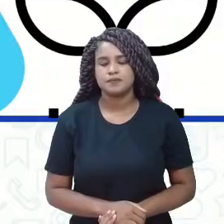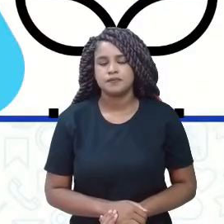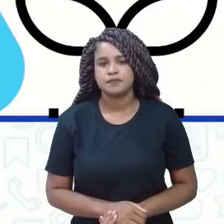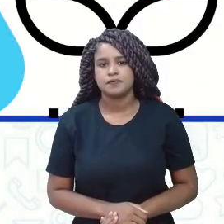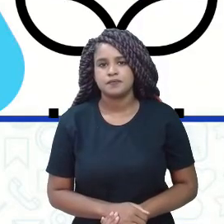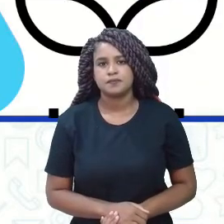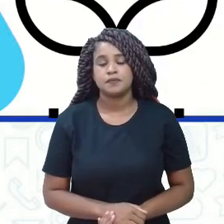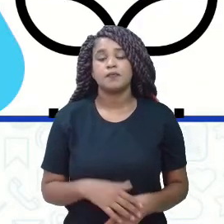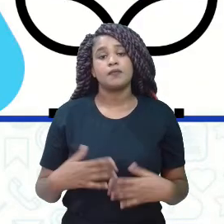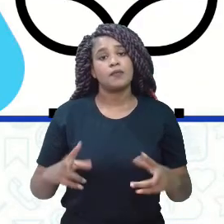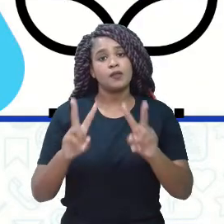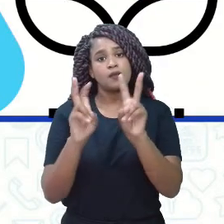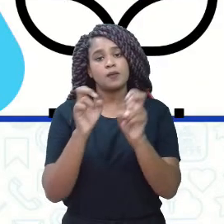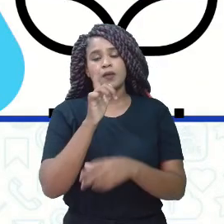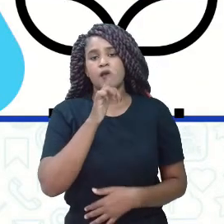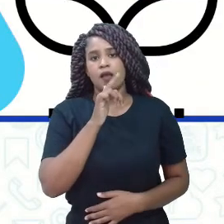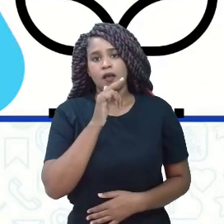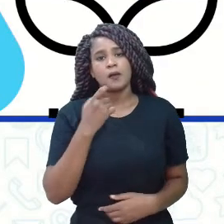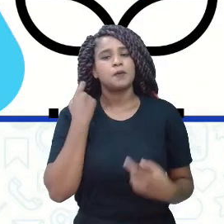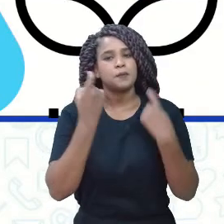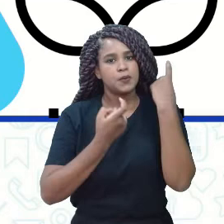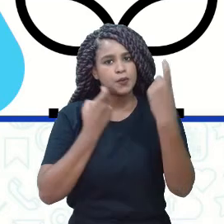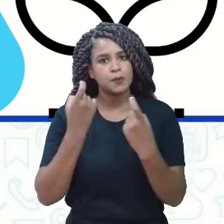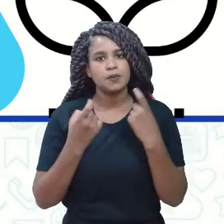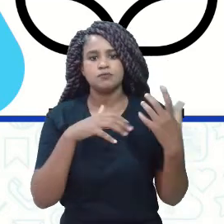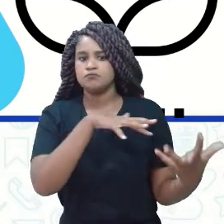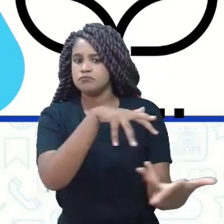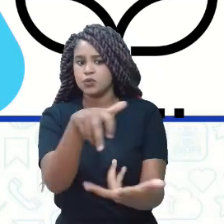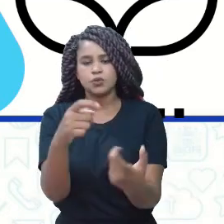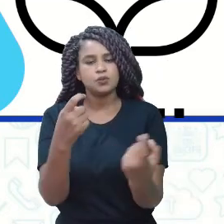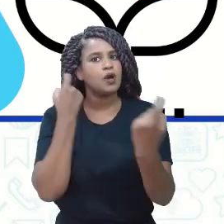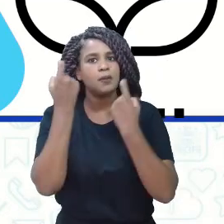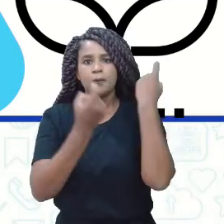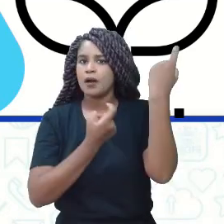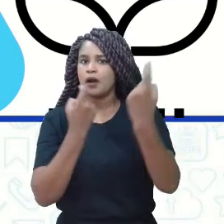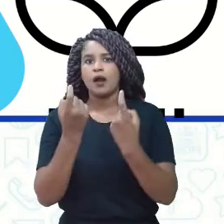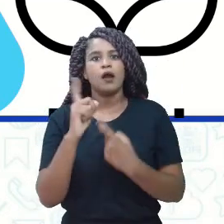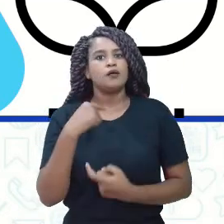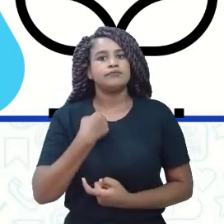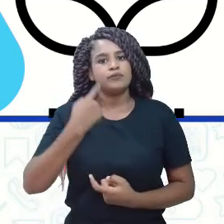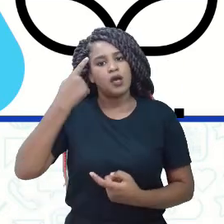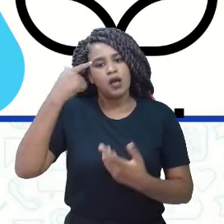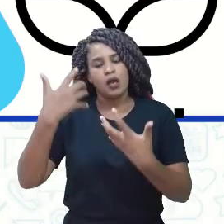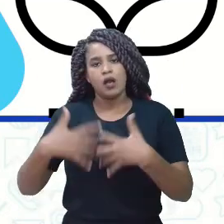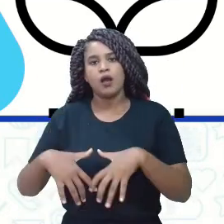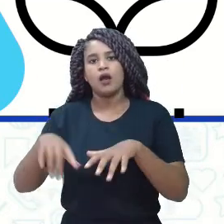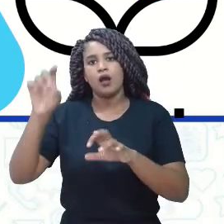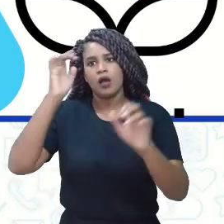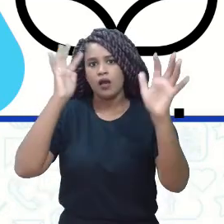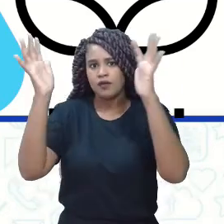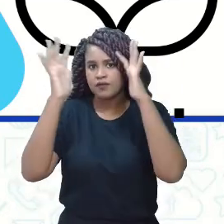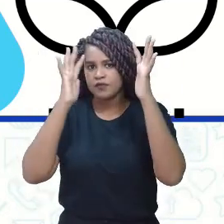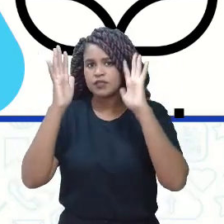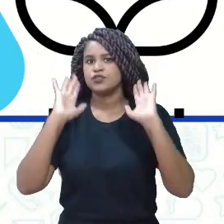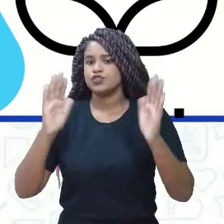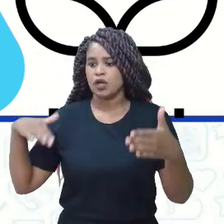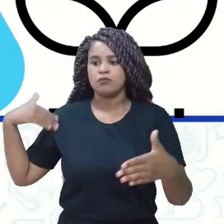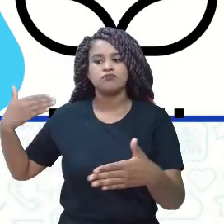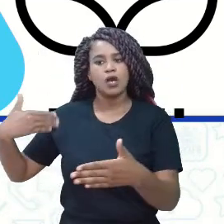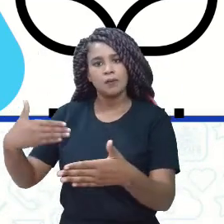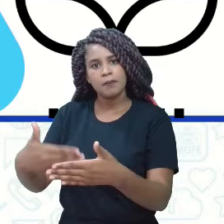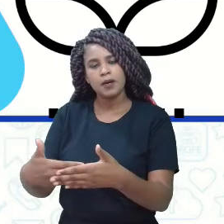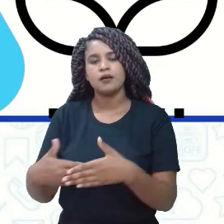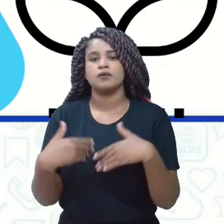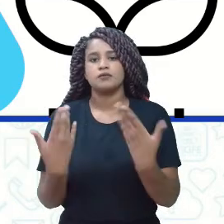questão da água, né, é uma preocupação mundial, né? Uma questão que a gente vem refletindo aí há algumas décadas. E